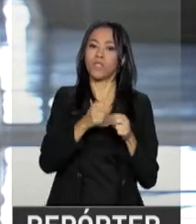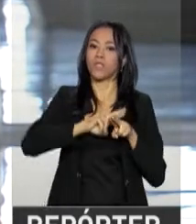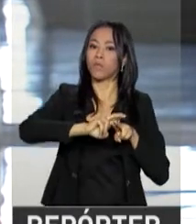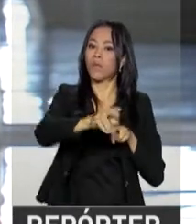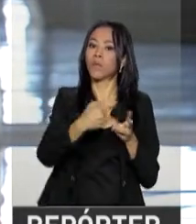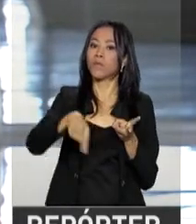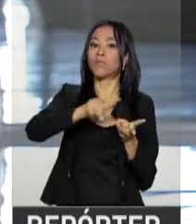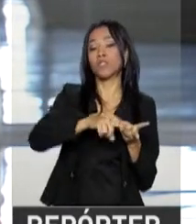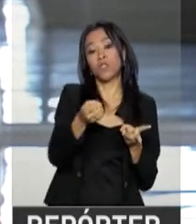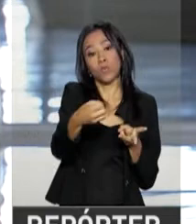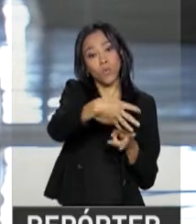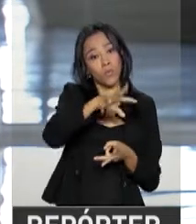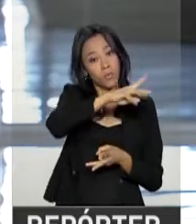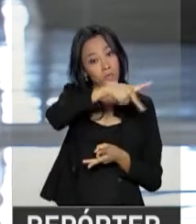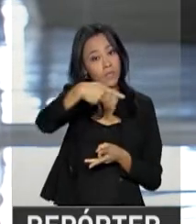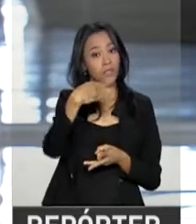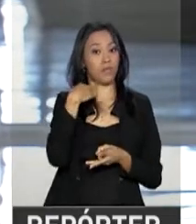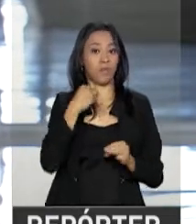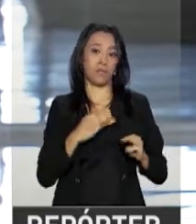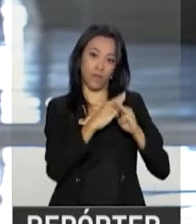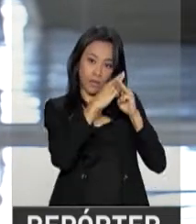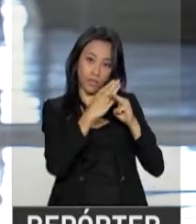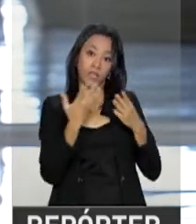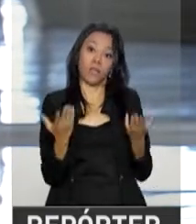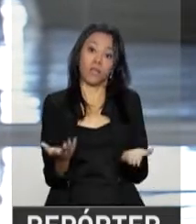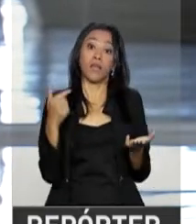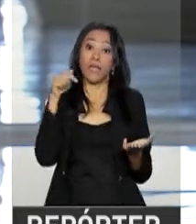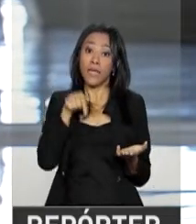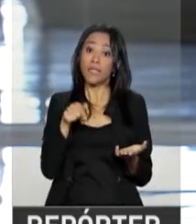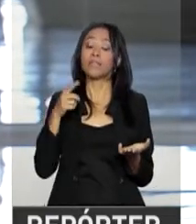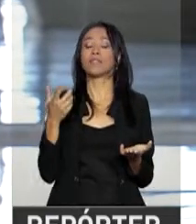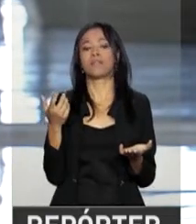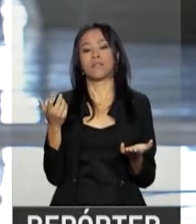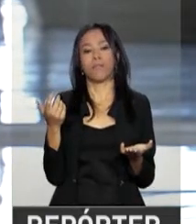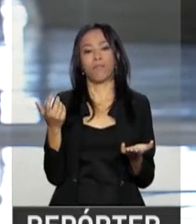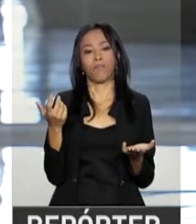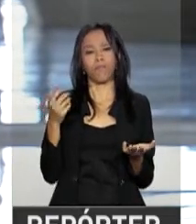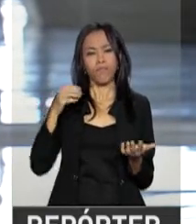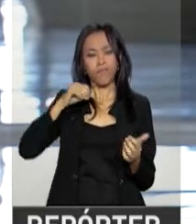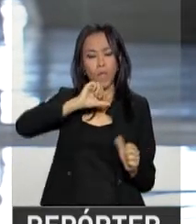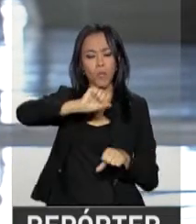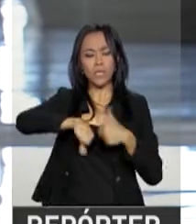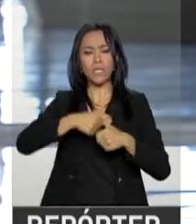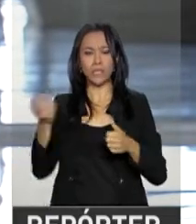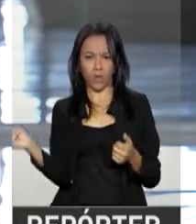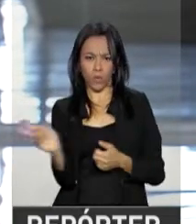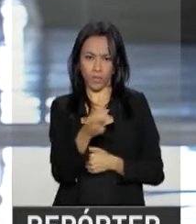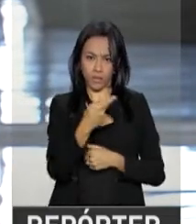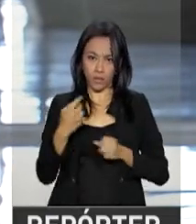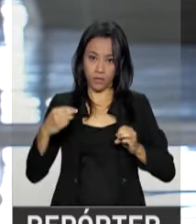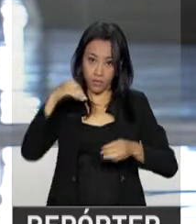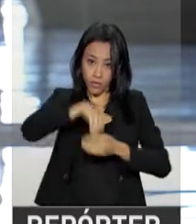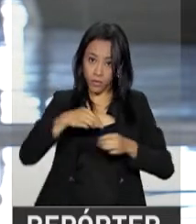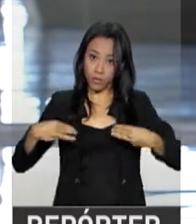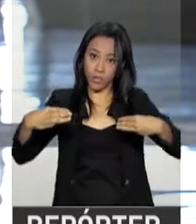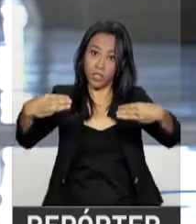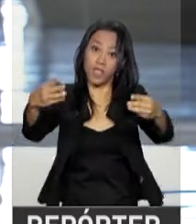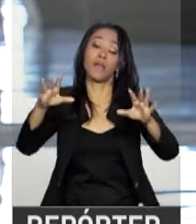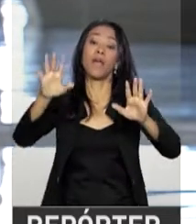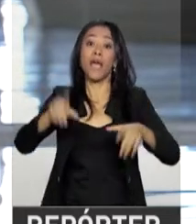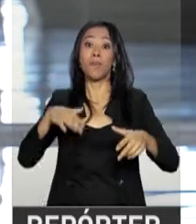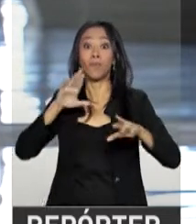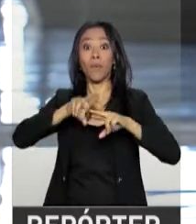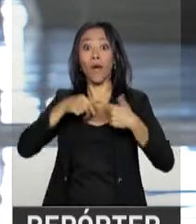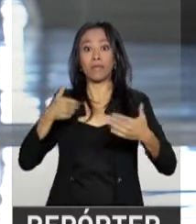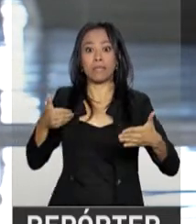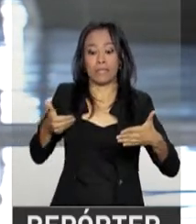também para o novo presidente da Caixa Econômica Federal. Esse prazo, essa reforma ministerial que está ocorrendo, é exatamente por causa de um prazo